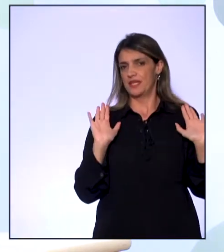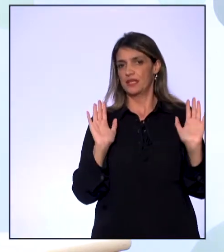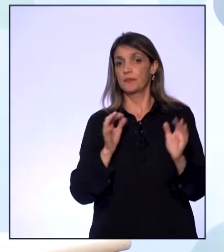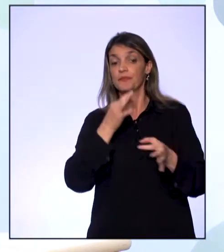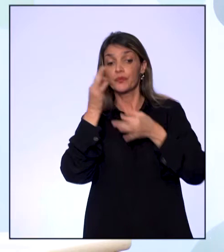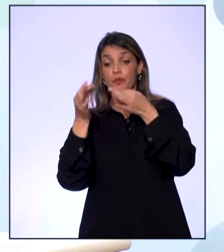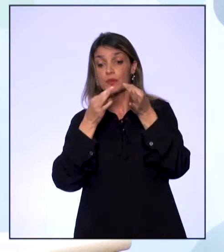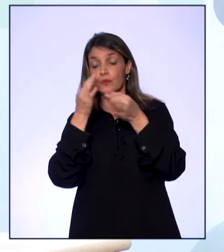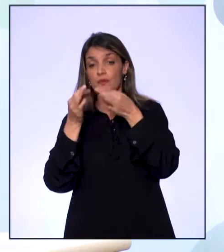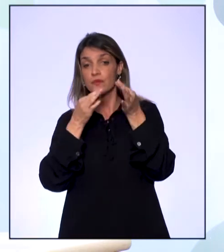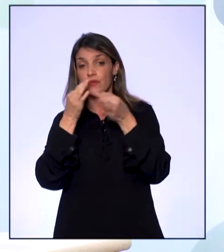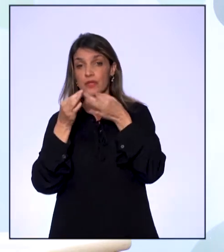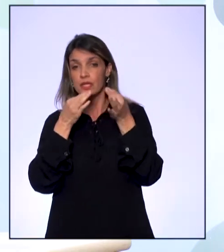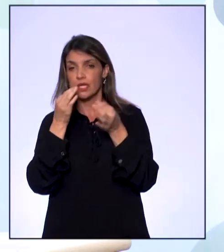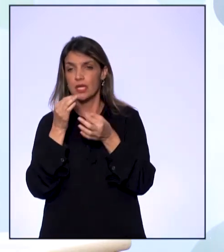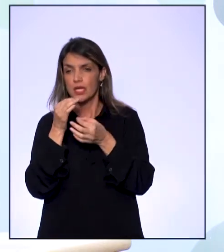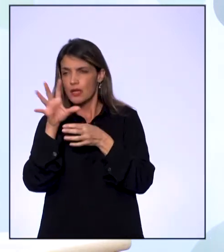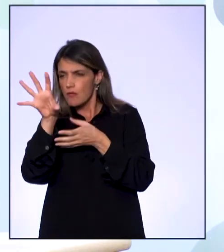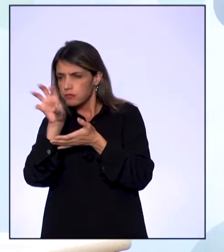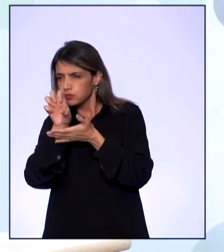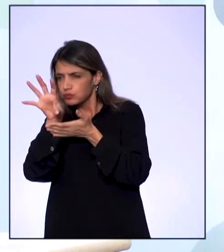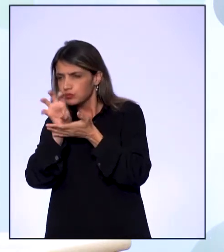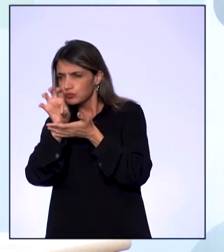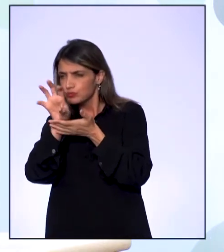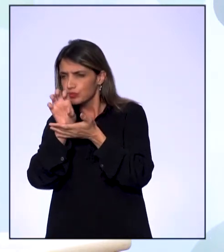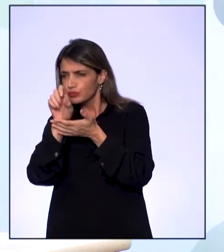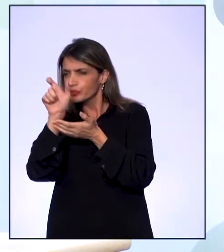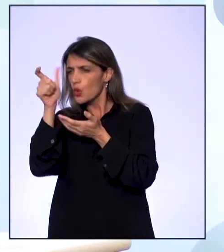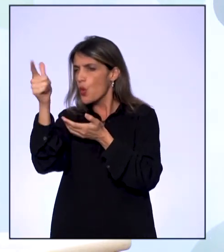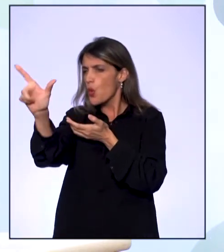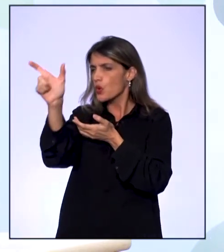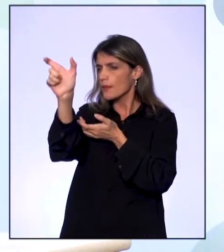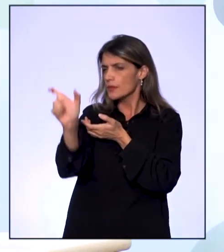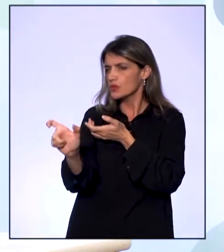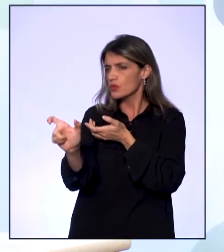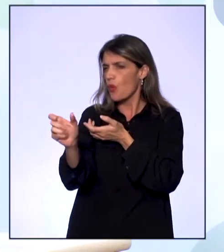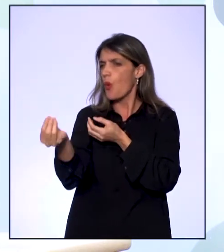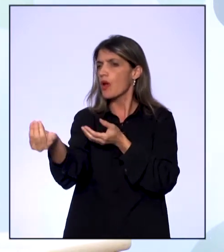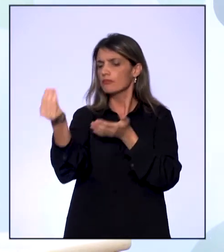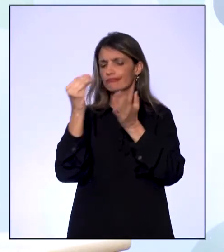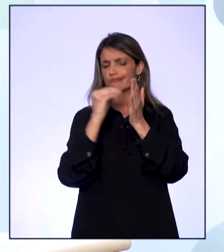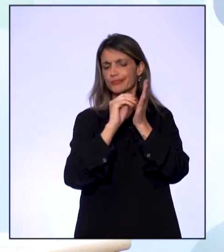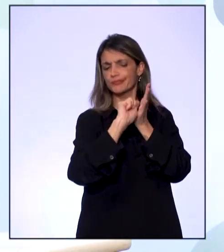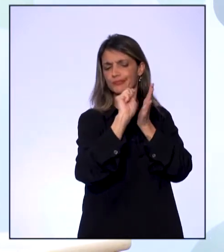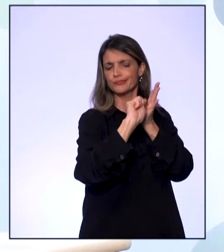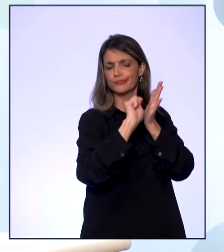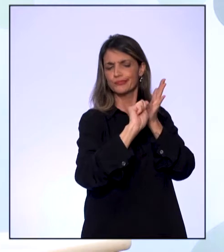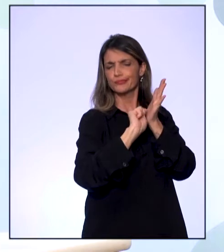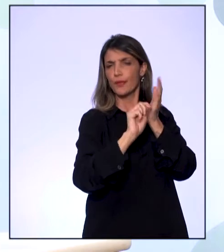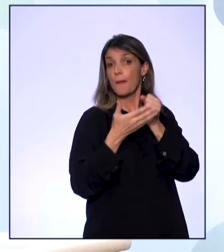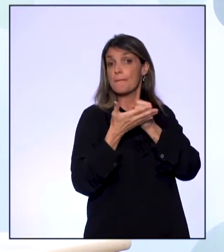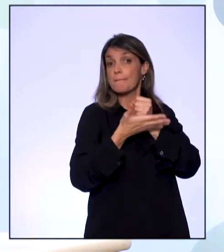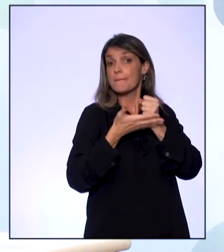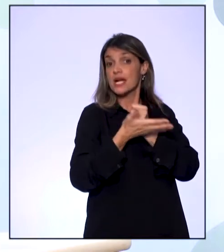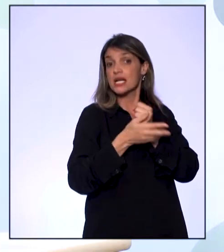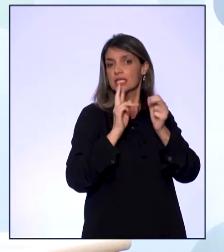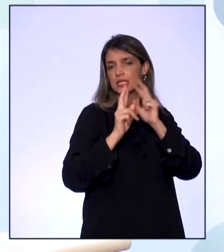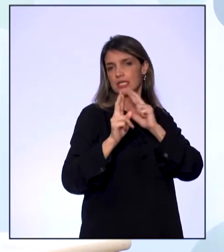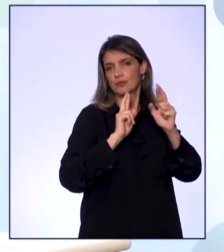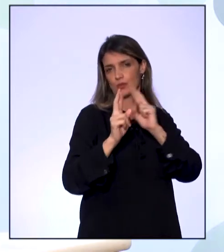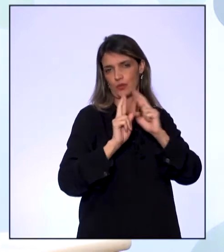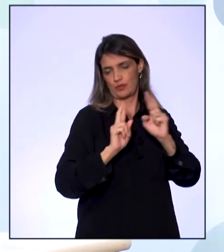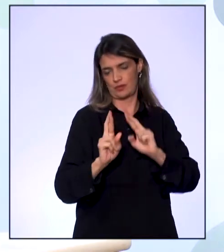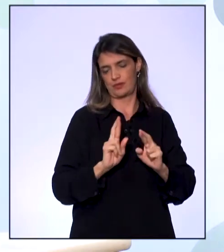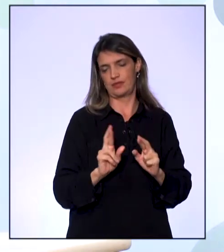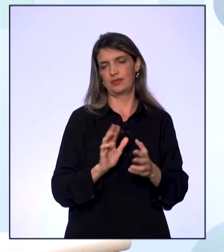de autoridade, eu consumo o conteúdo de alguém e aí eu escrevo esse conteúdo como base de resposta para as questões